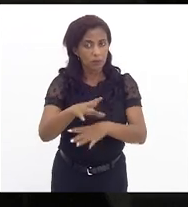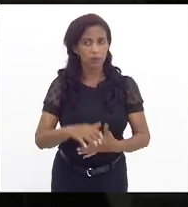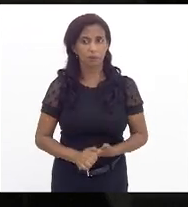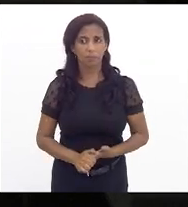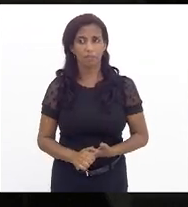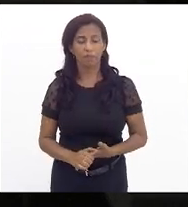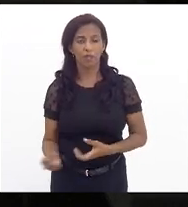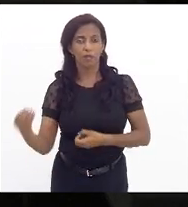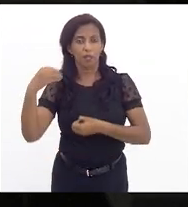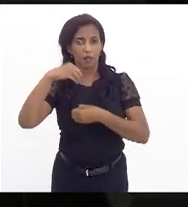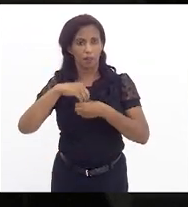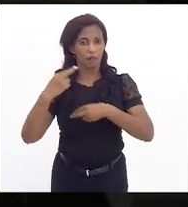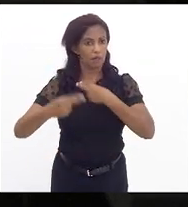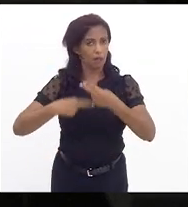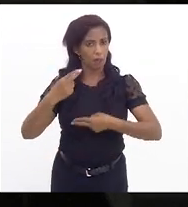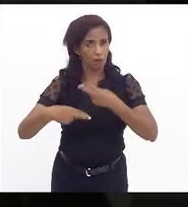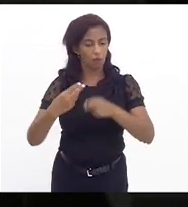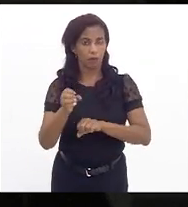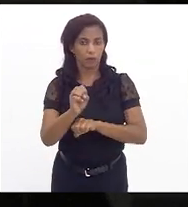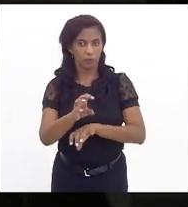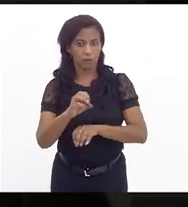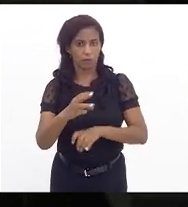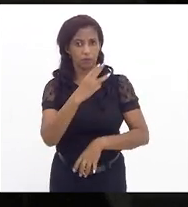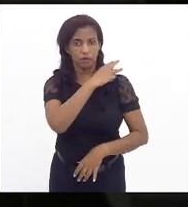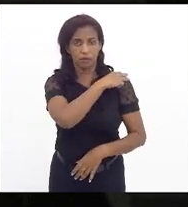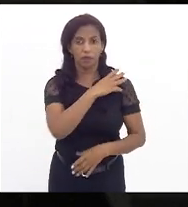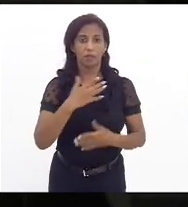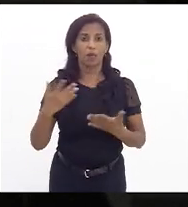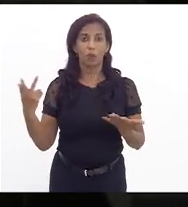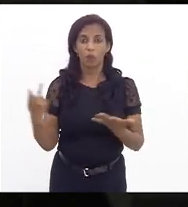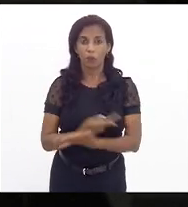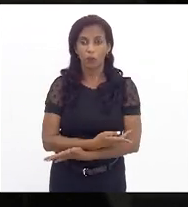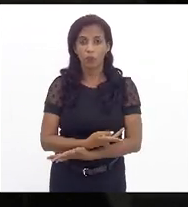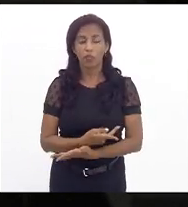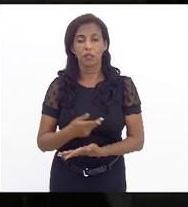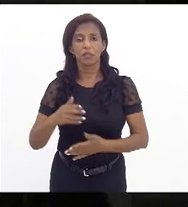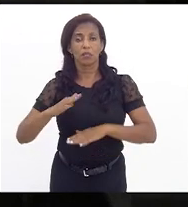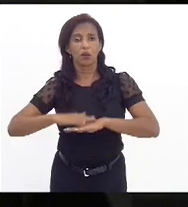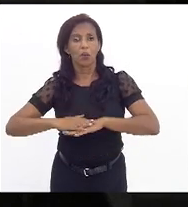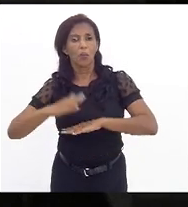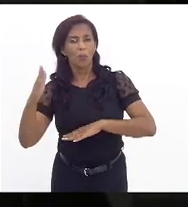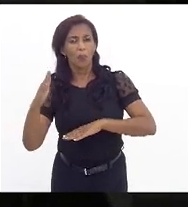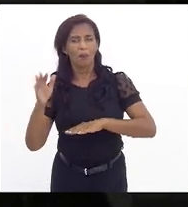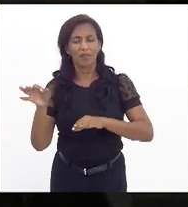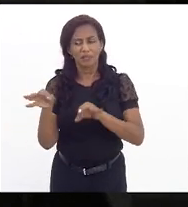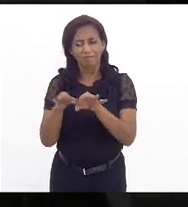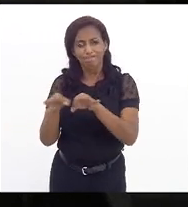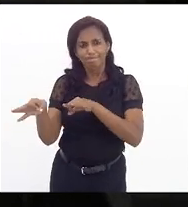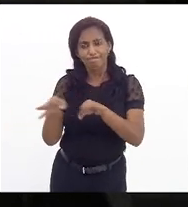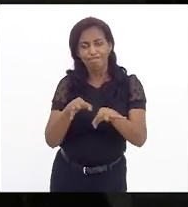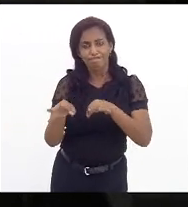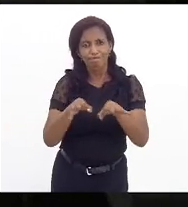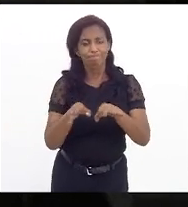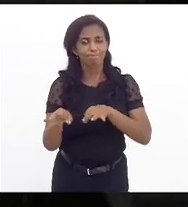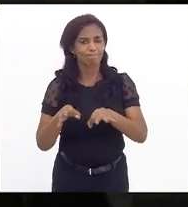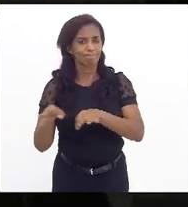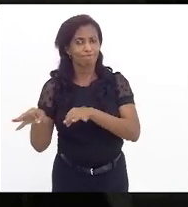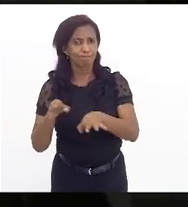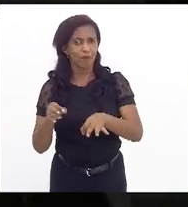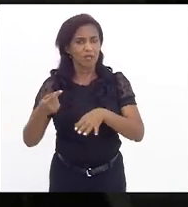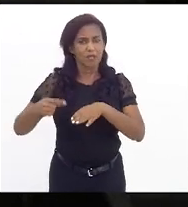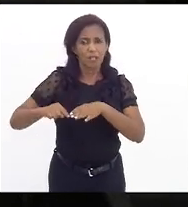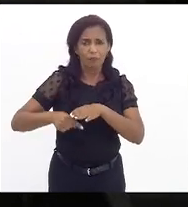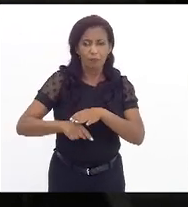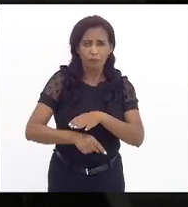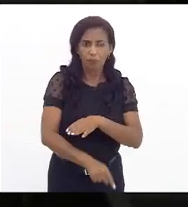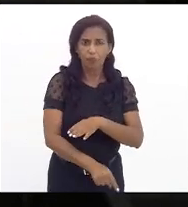a implantação da reforma do ensino médio seja feita com maior gradação, de modo que se